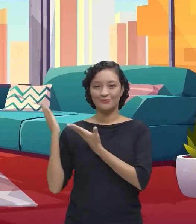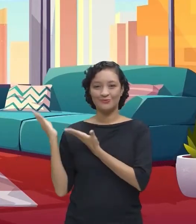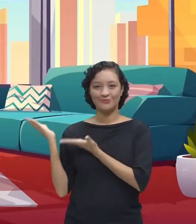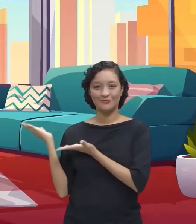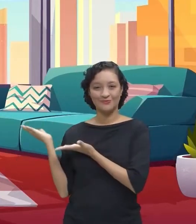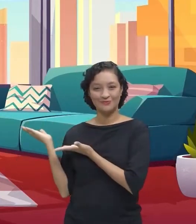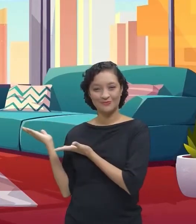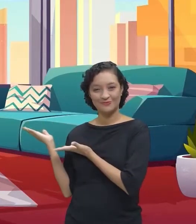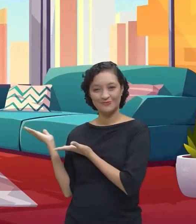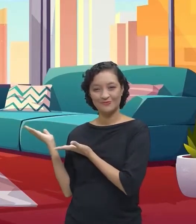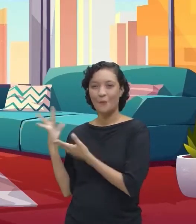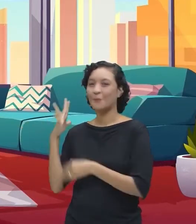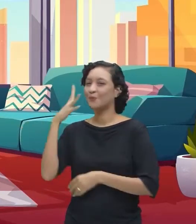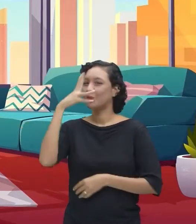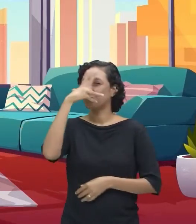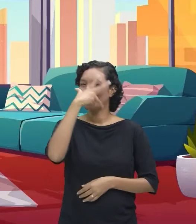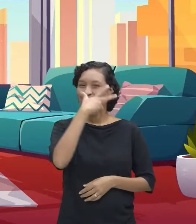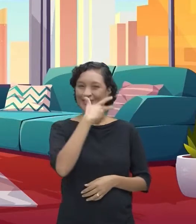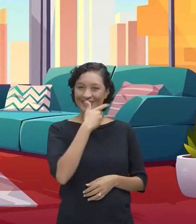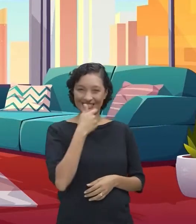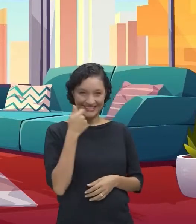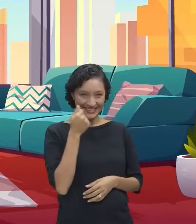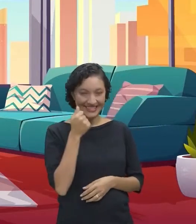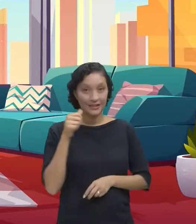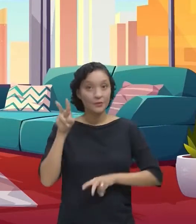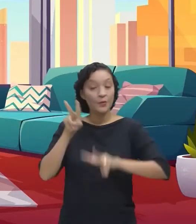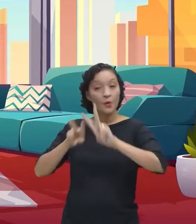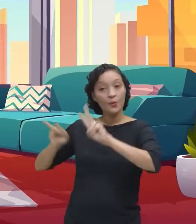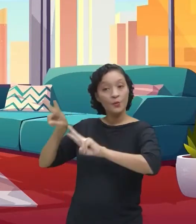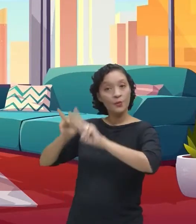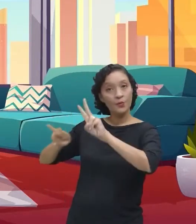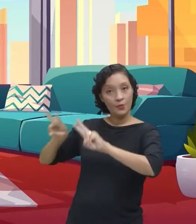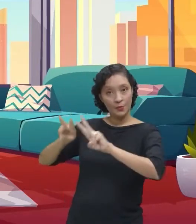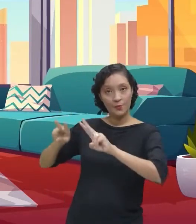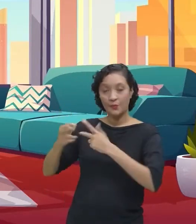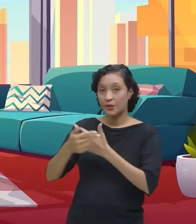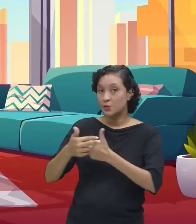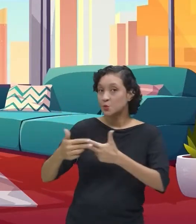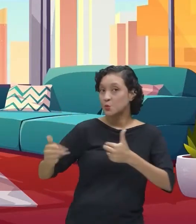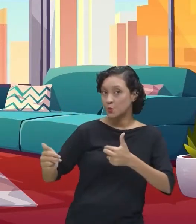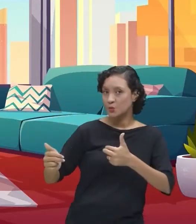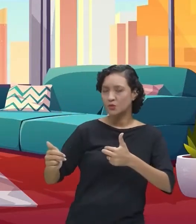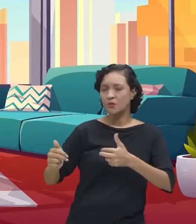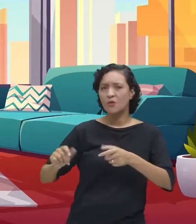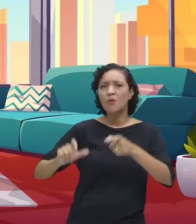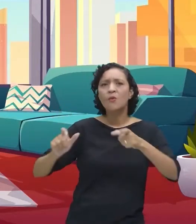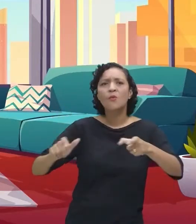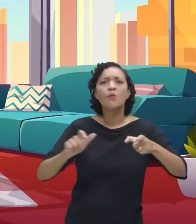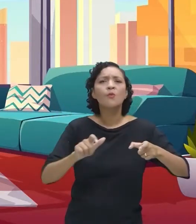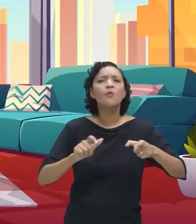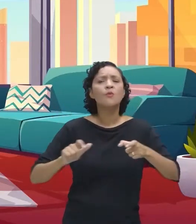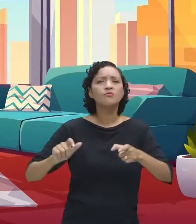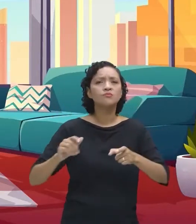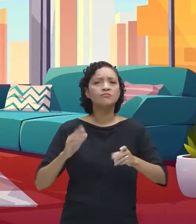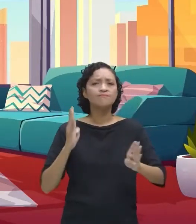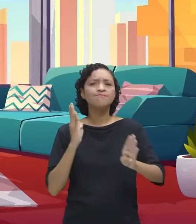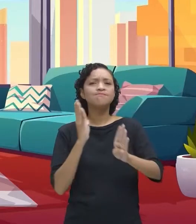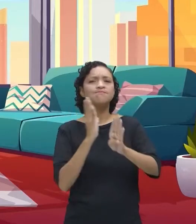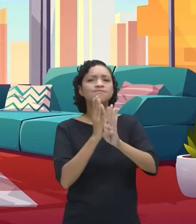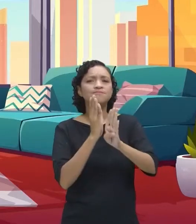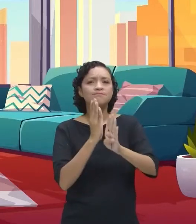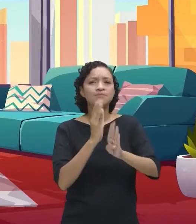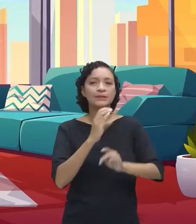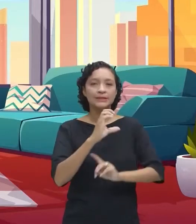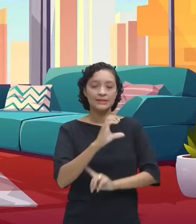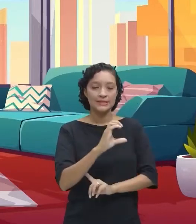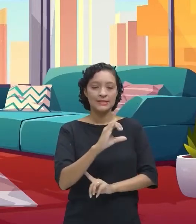sala? Bonita, né? Olha aí, observe esses móveis. Onde é que vocês estão vendo? Cilindro